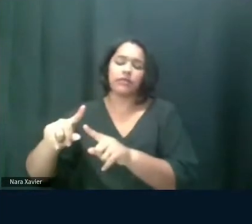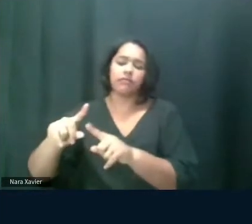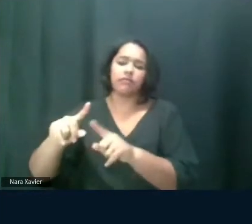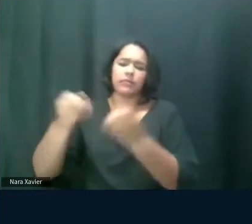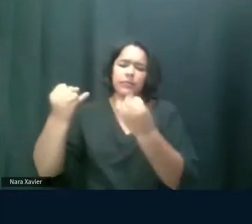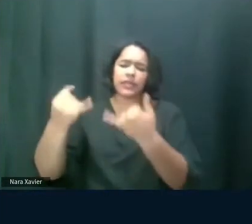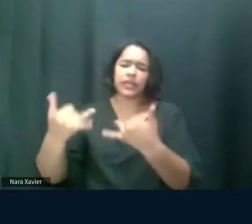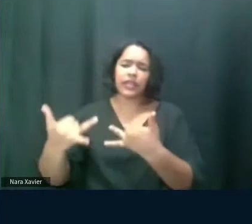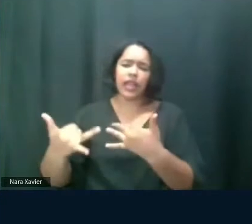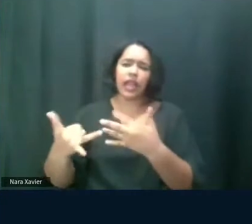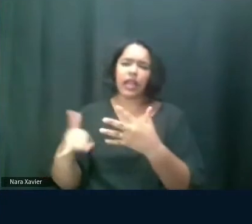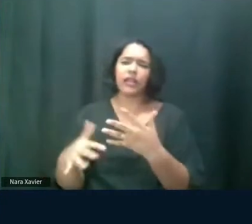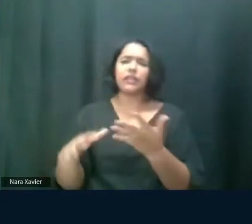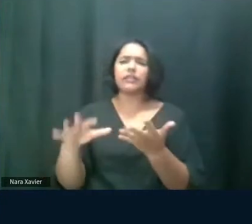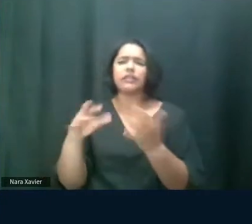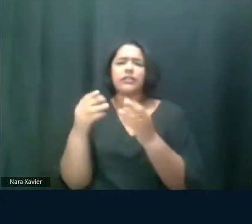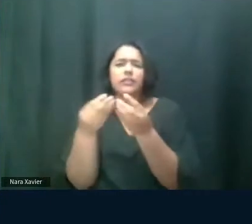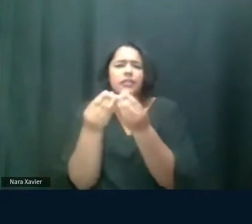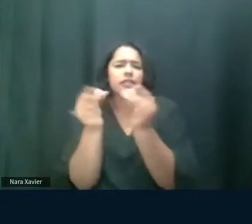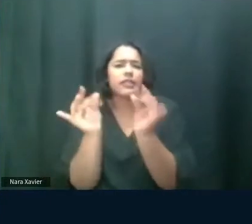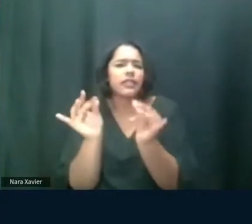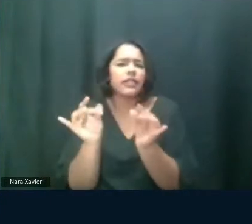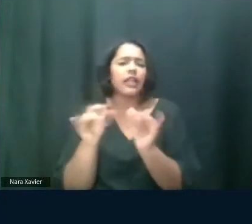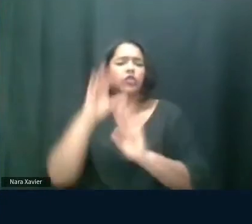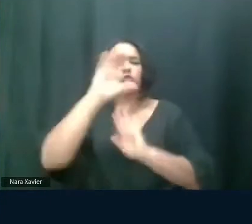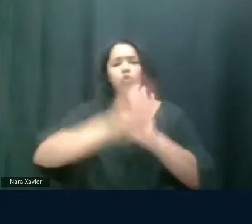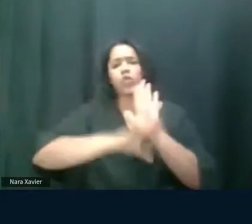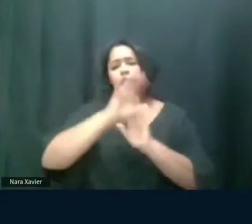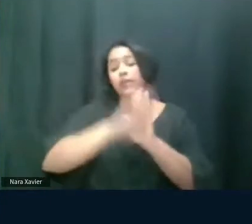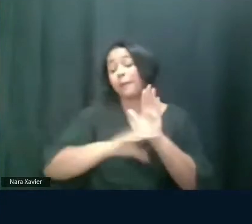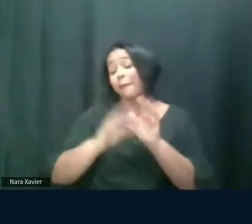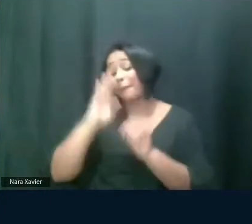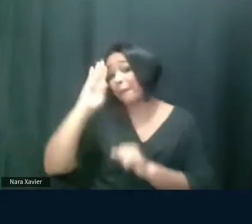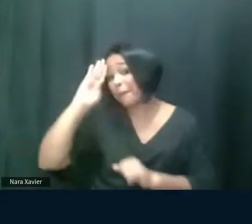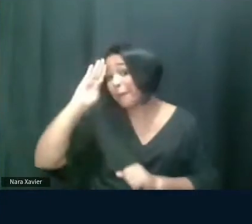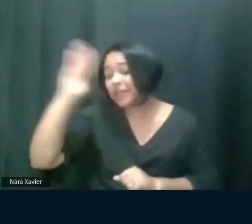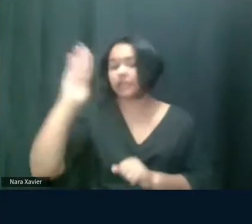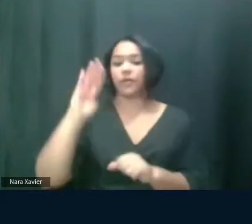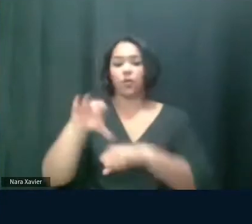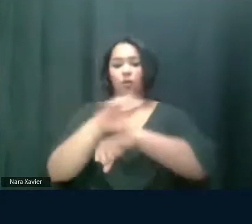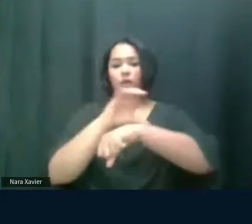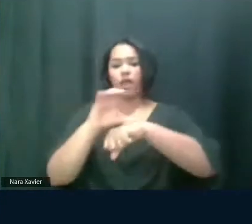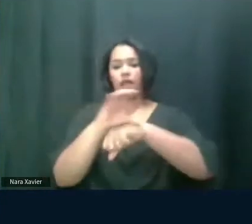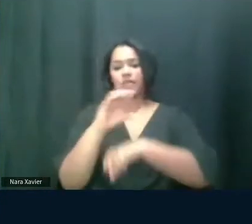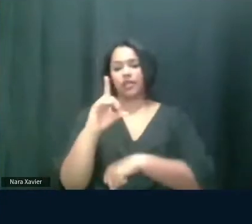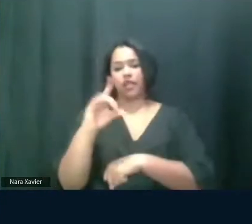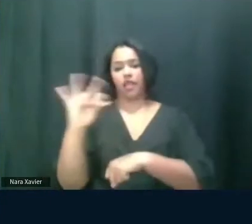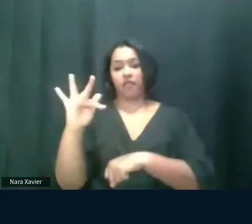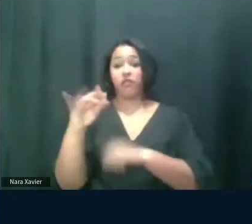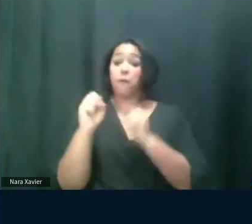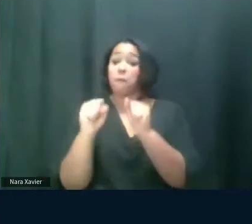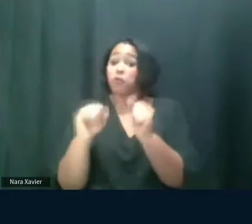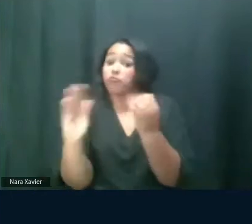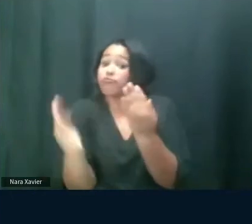curriculares, principalmente do CAIS-DF. Você poderia, por exemplo, ter colocado em anexo para a gente ver, né?